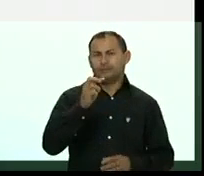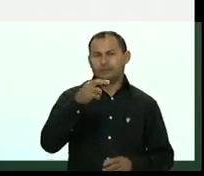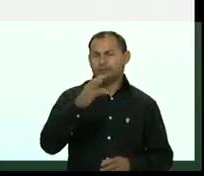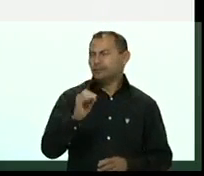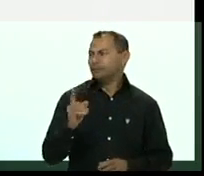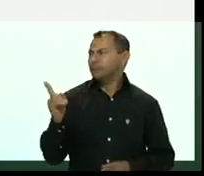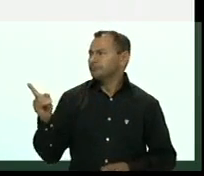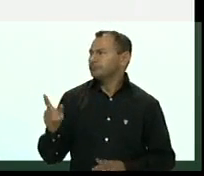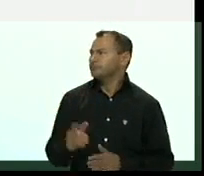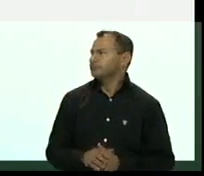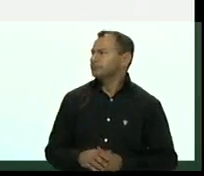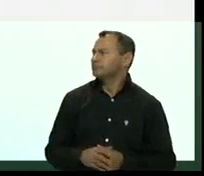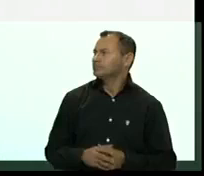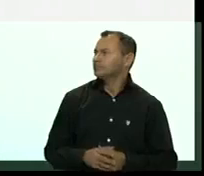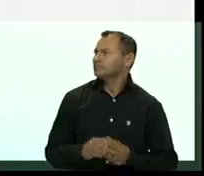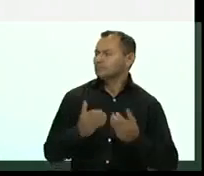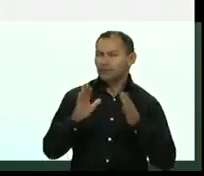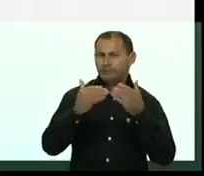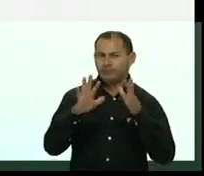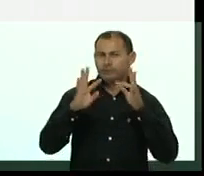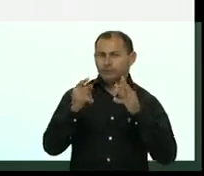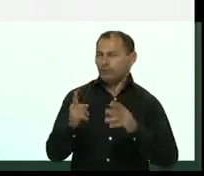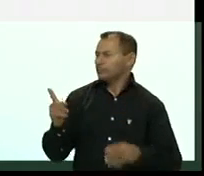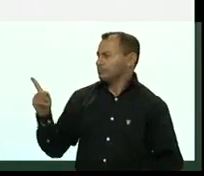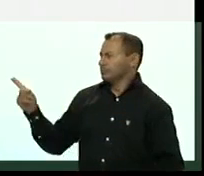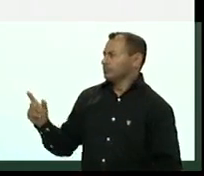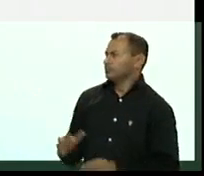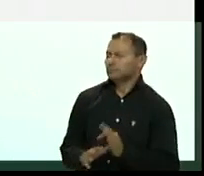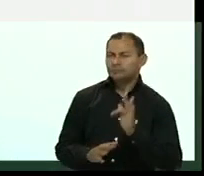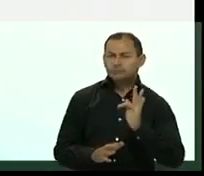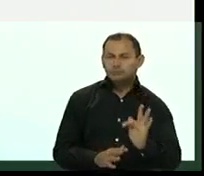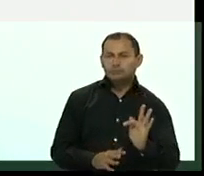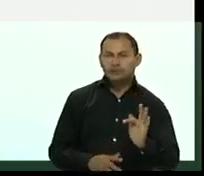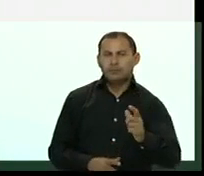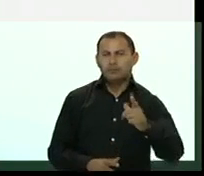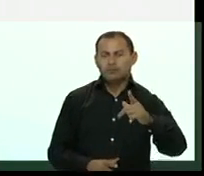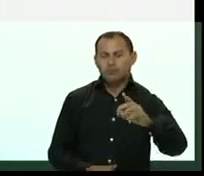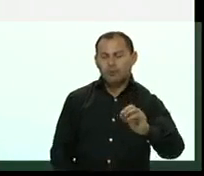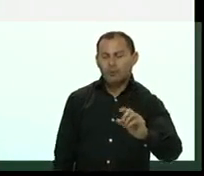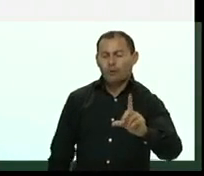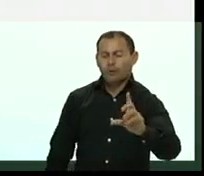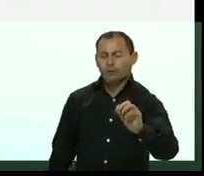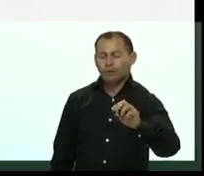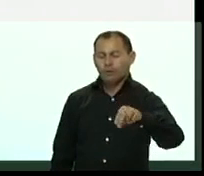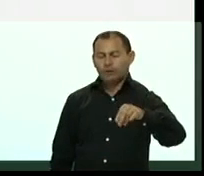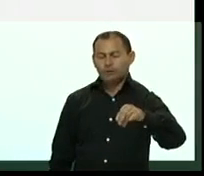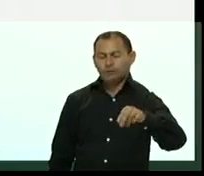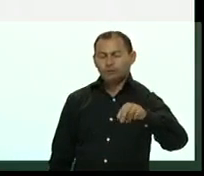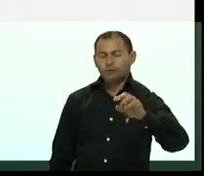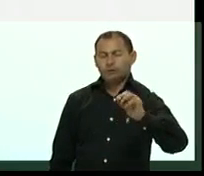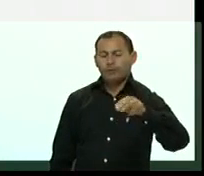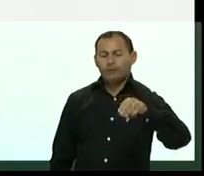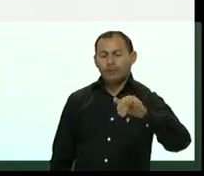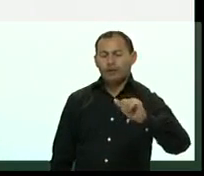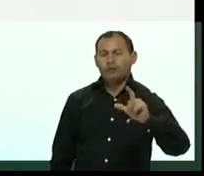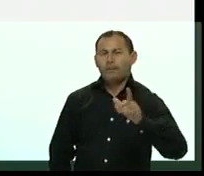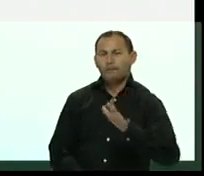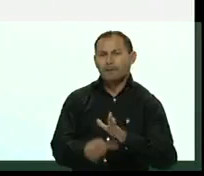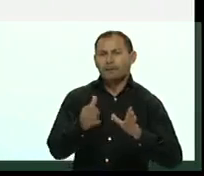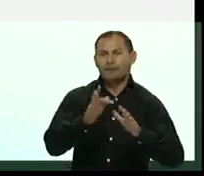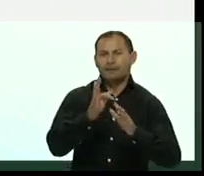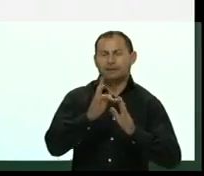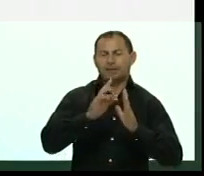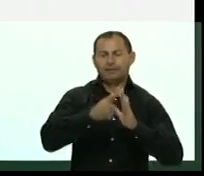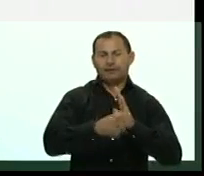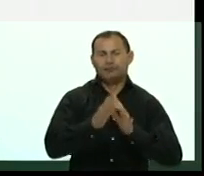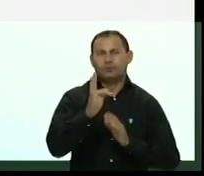aqui, deixa eu abrir todos. Uma função polinomial, bem tranquila para a gente derivar. Primeira derivada dessa